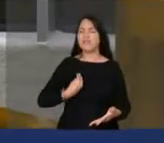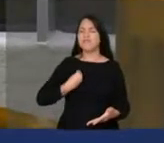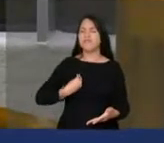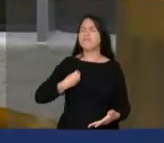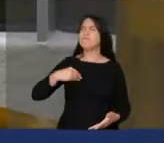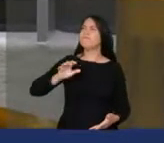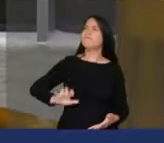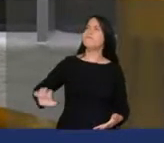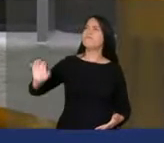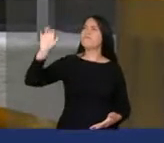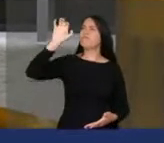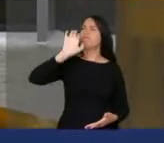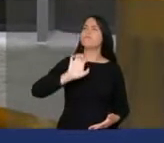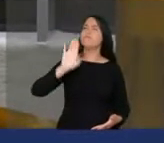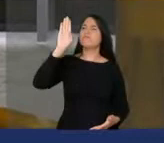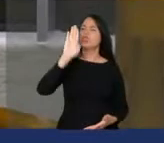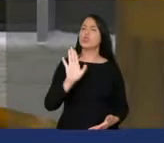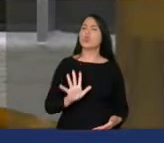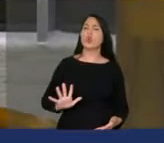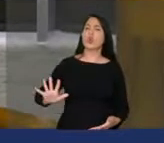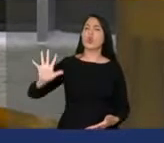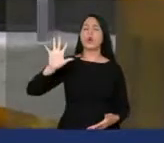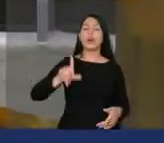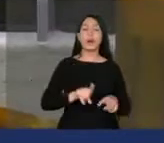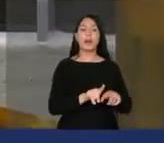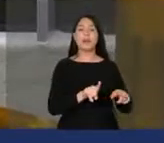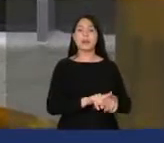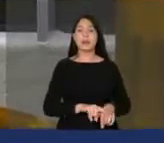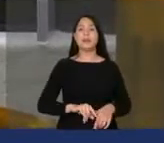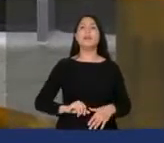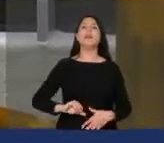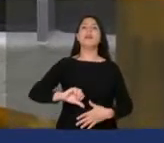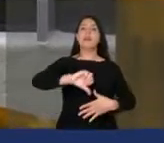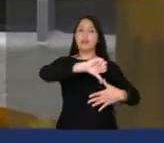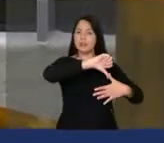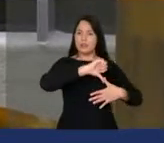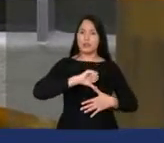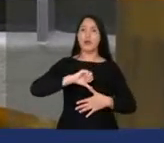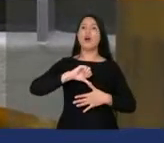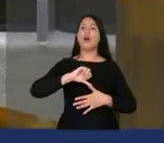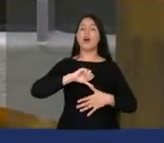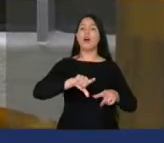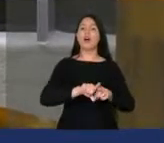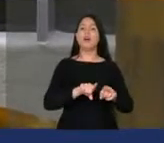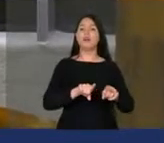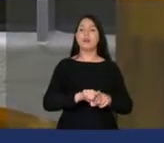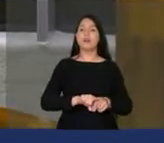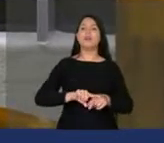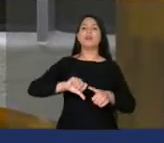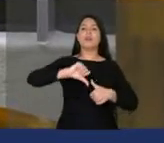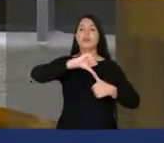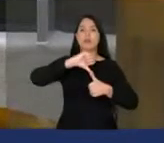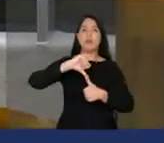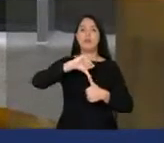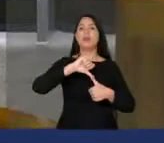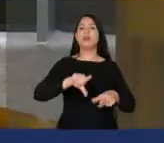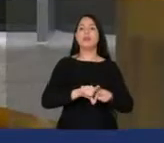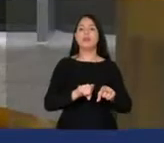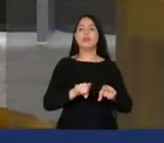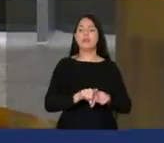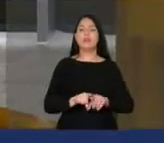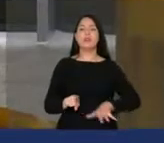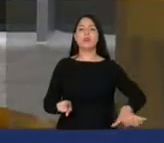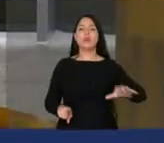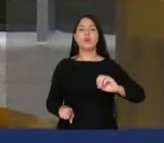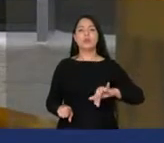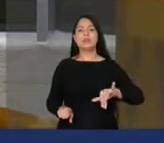brasileiros, estando também na América do Norte, na Europa e na Oceania, a UDV se mostra firme nos seus objetivos,